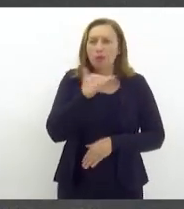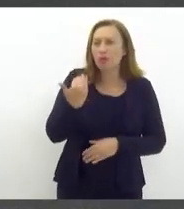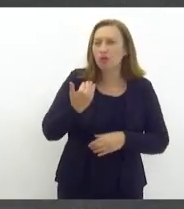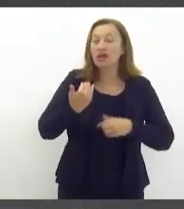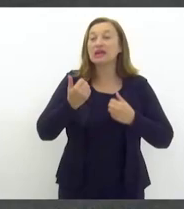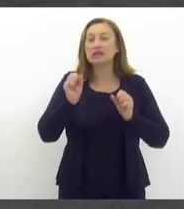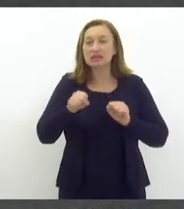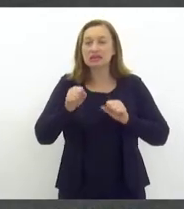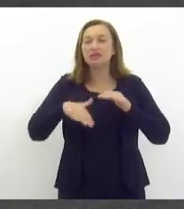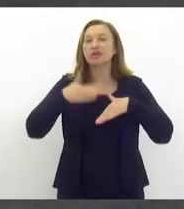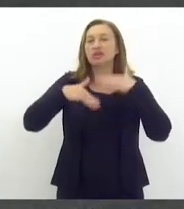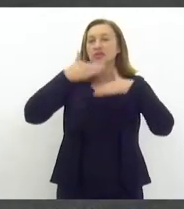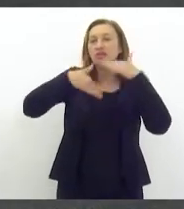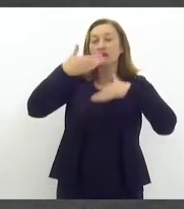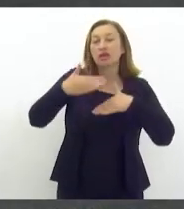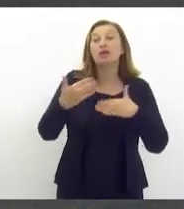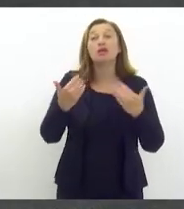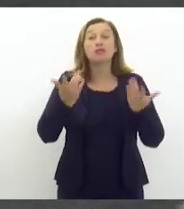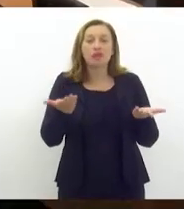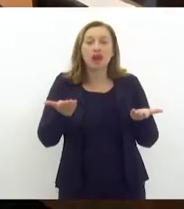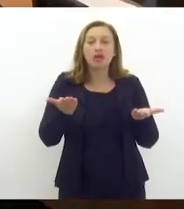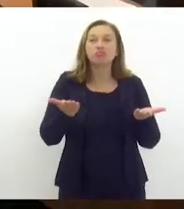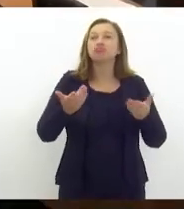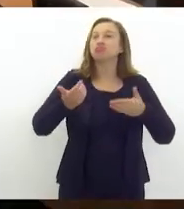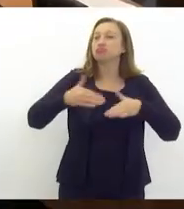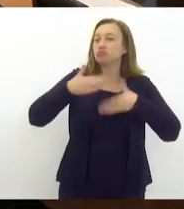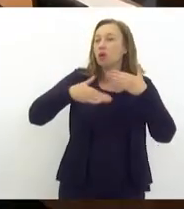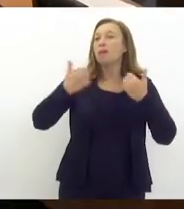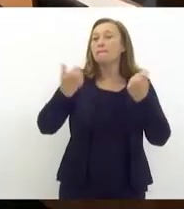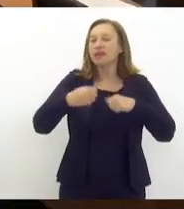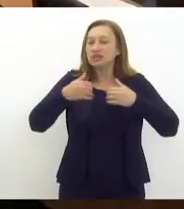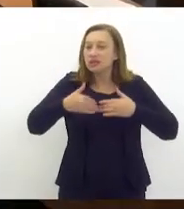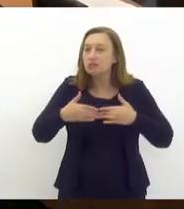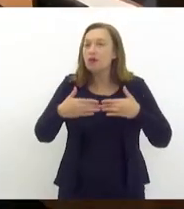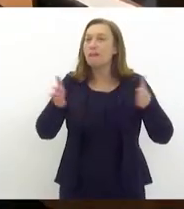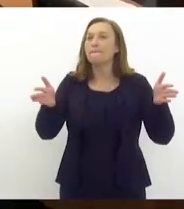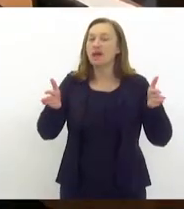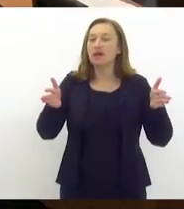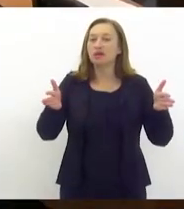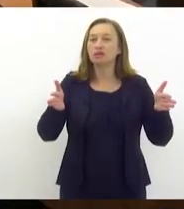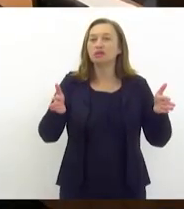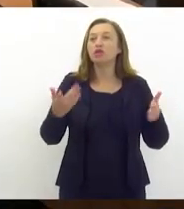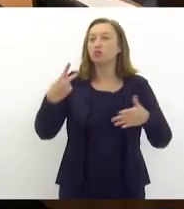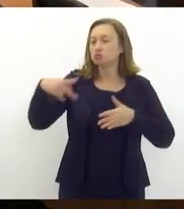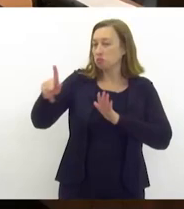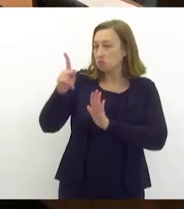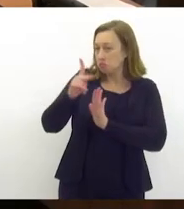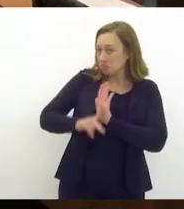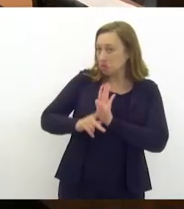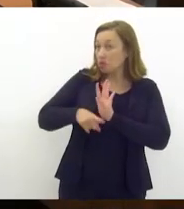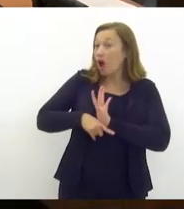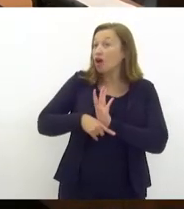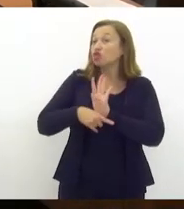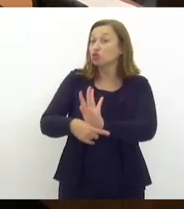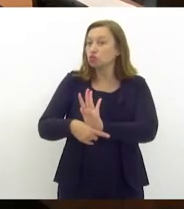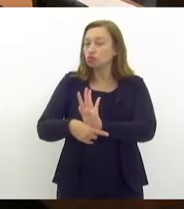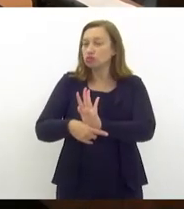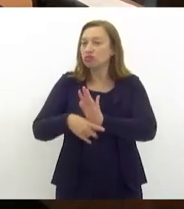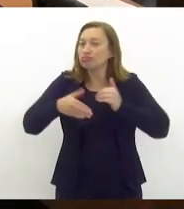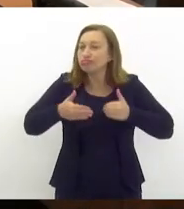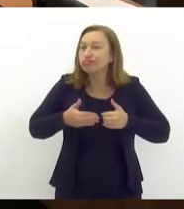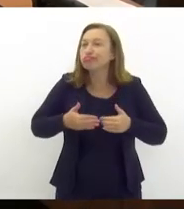brilhar. E, para brilhar, tem que ter portas e janelas abertas, e o vosso projeto ajuda a